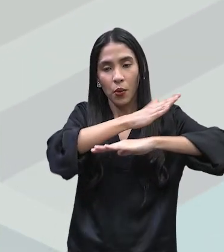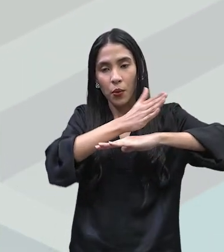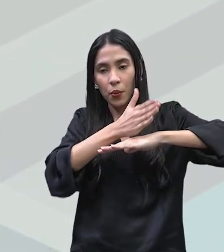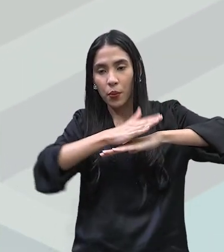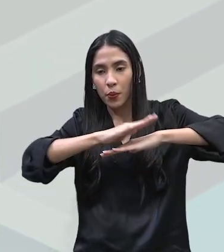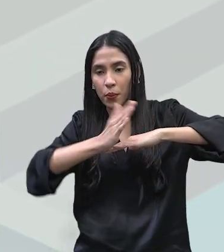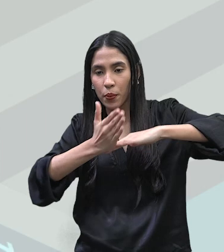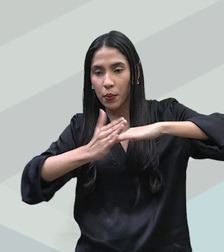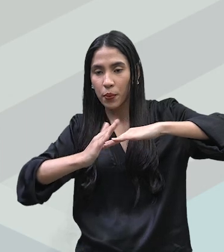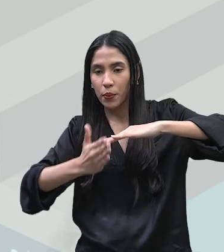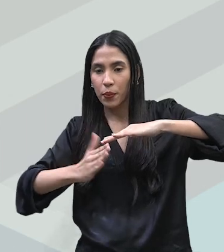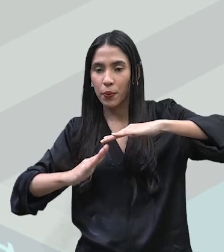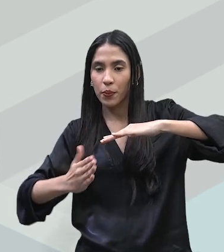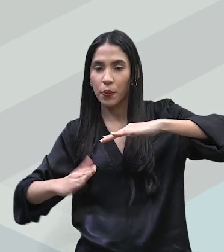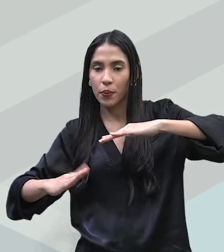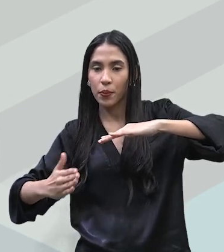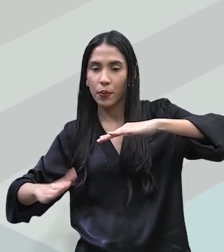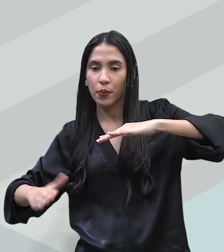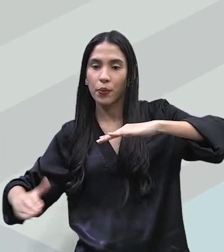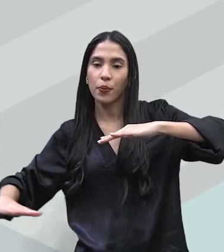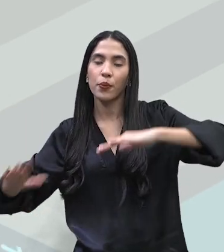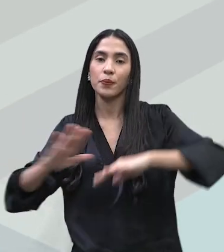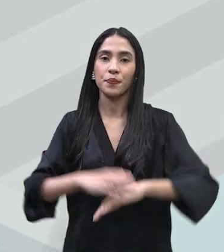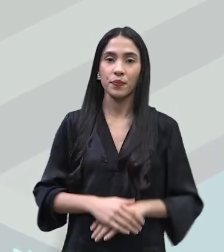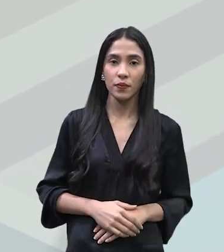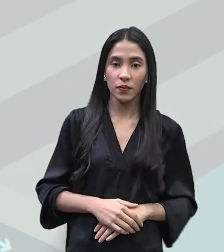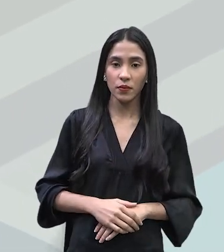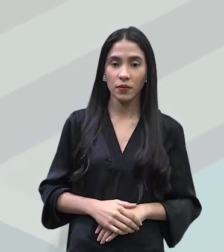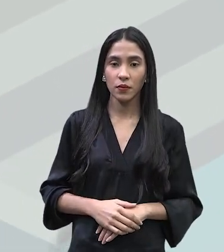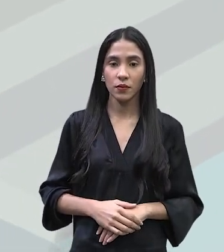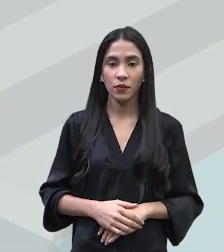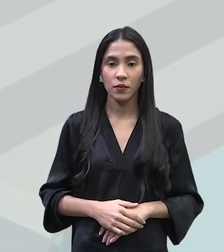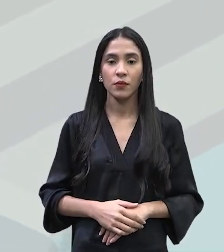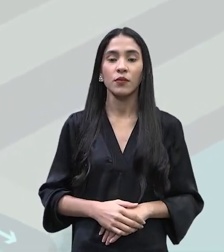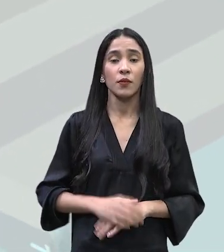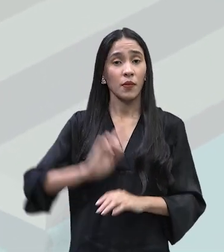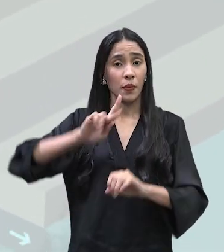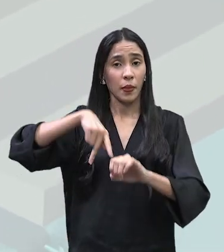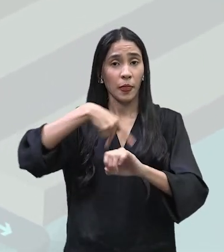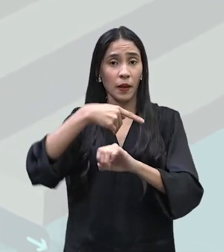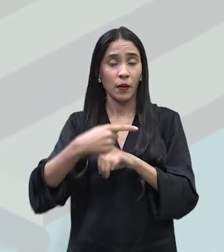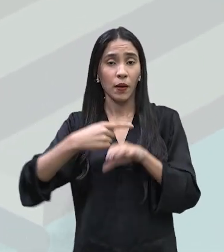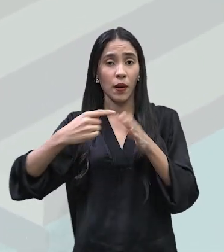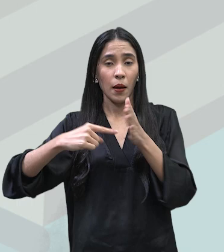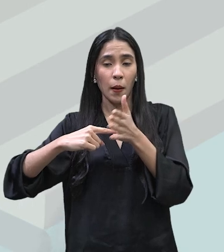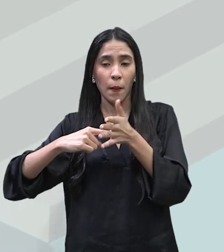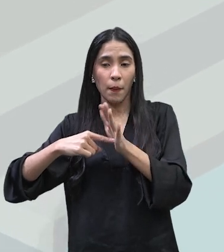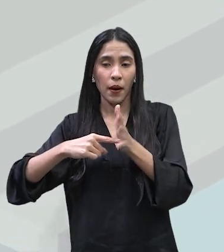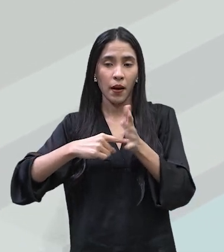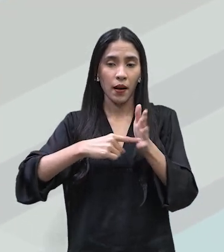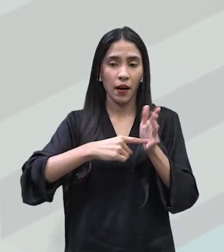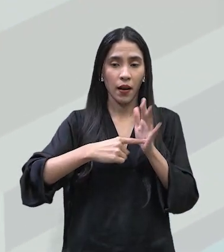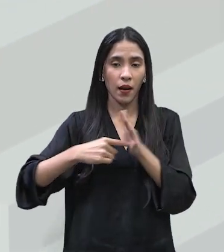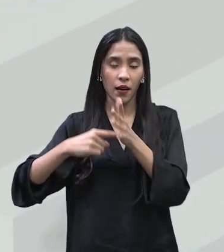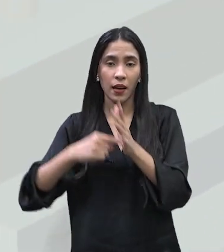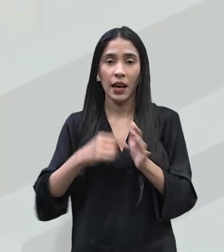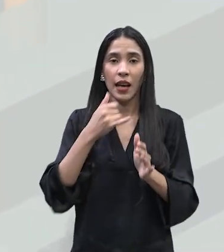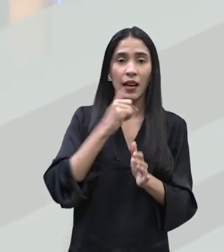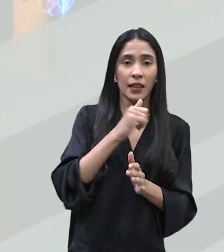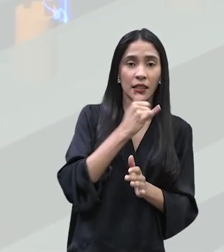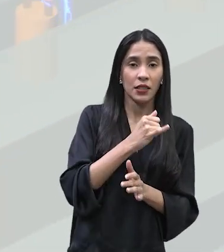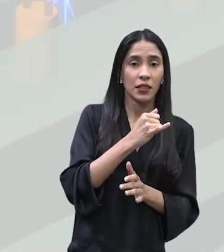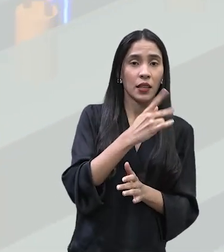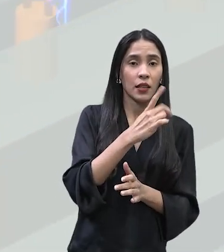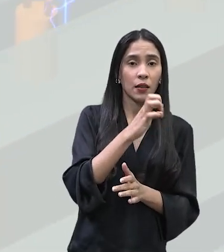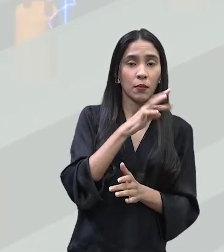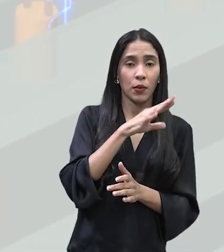por uma tubulação e ela será convertida em energia potencial e em